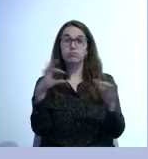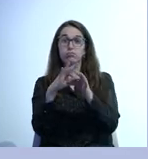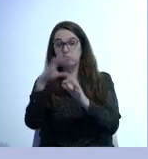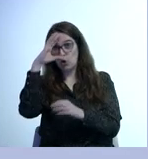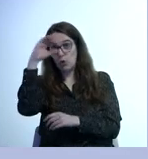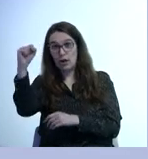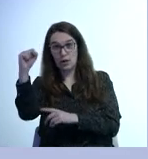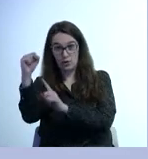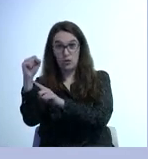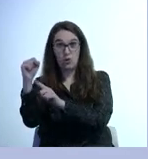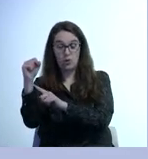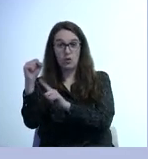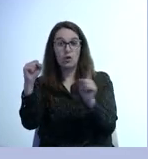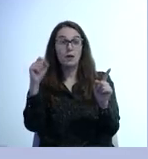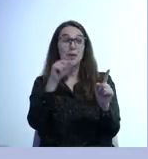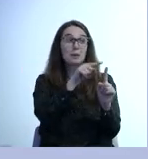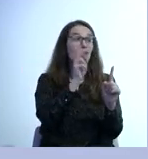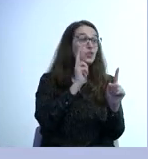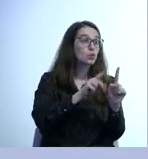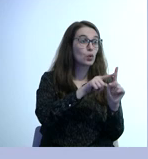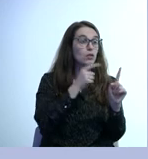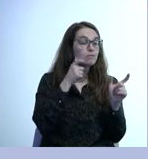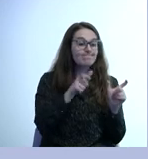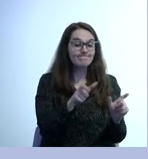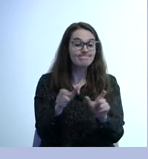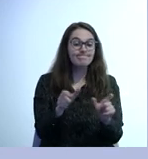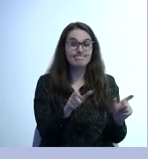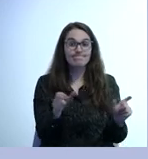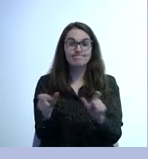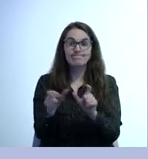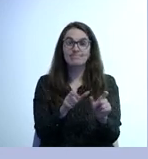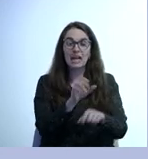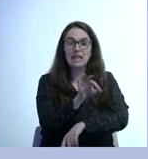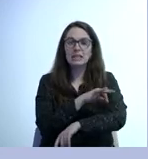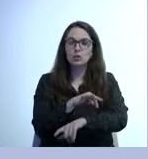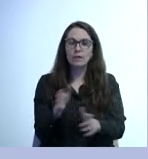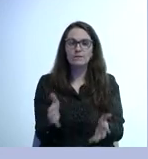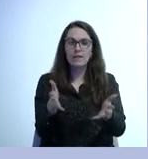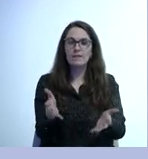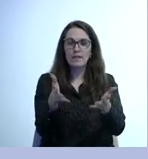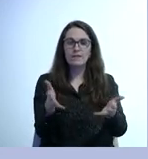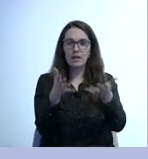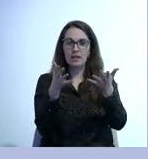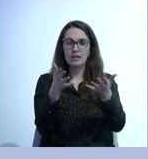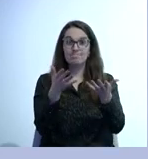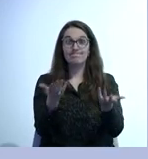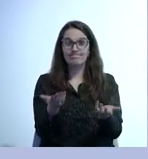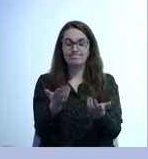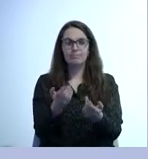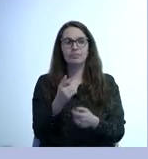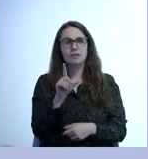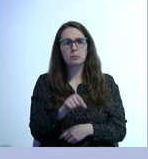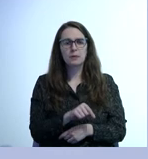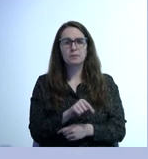governo, mas que pode velar pela possibilidade da arquitetura, e isso é uma das hipóteses. Depois, há